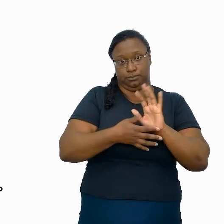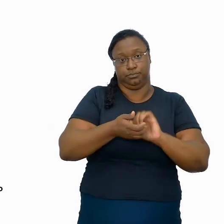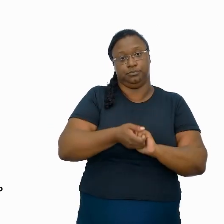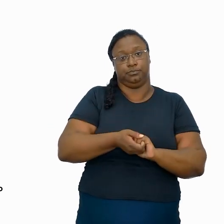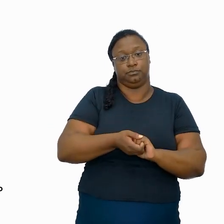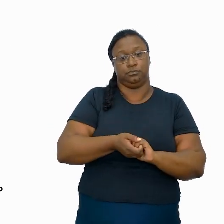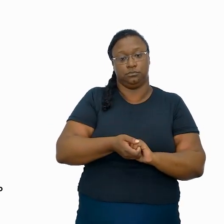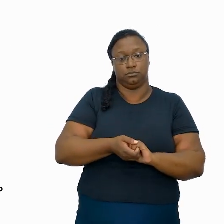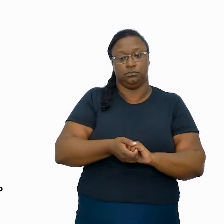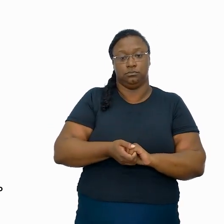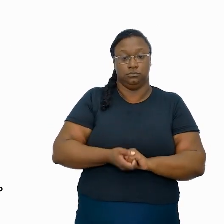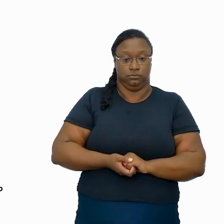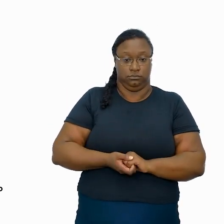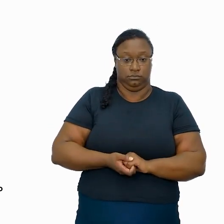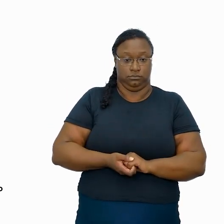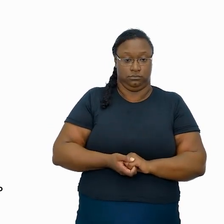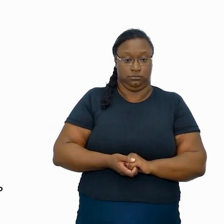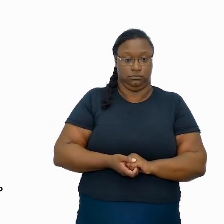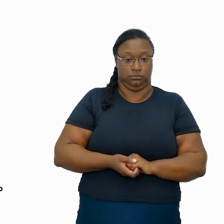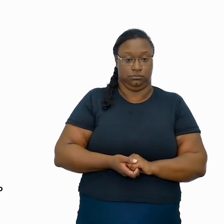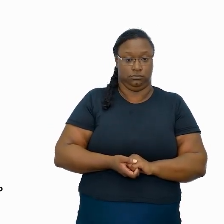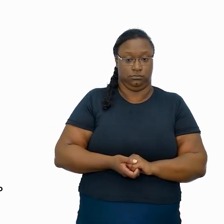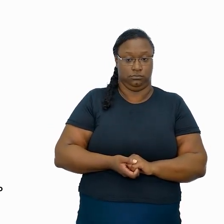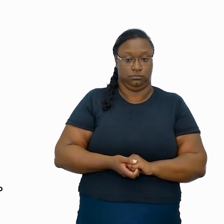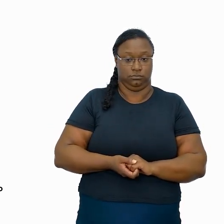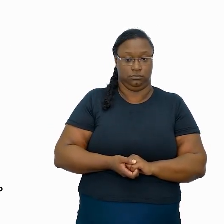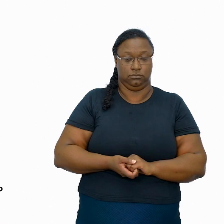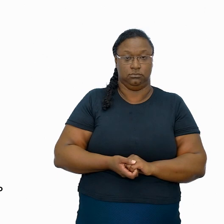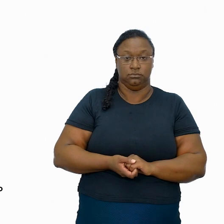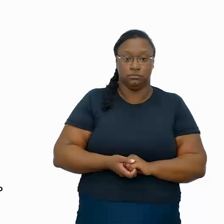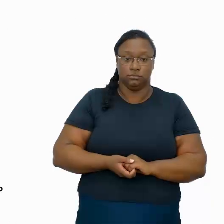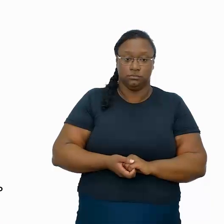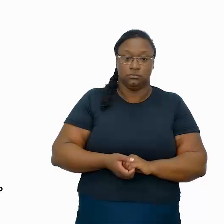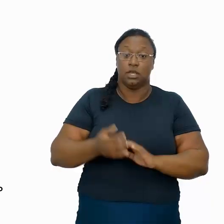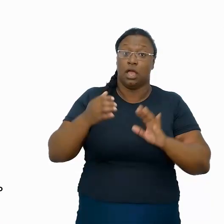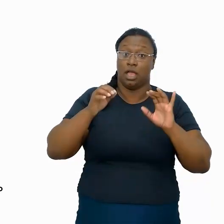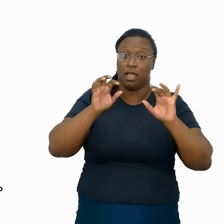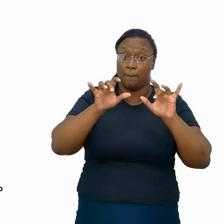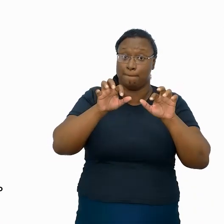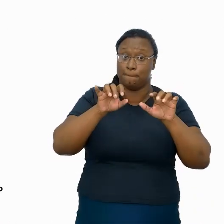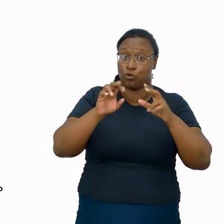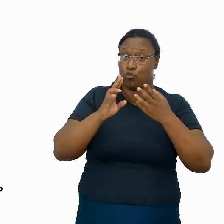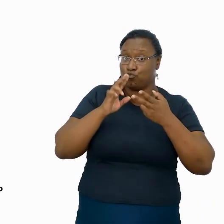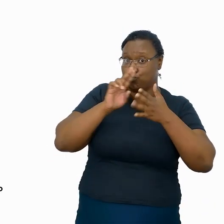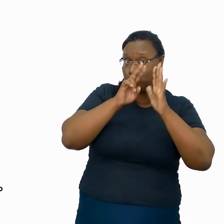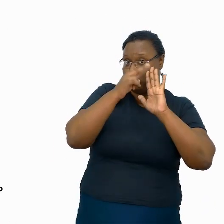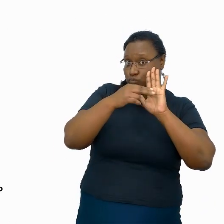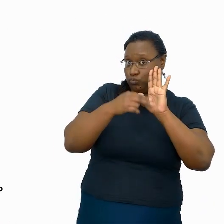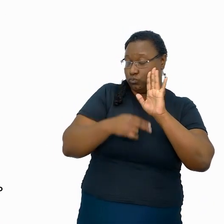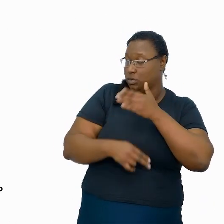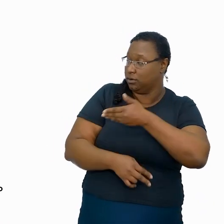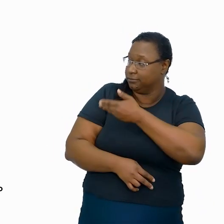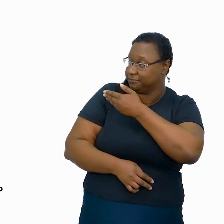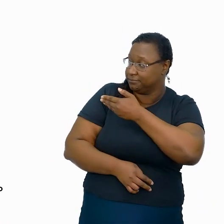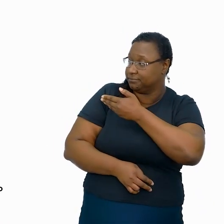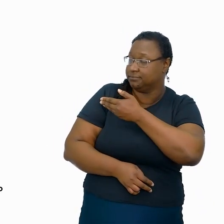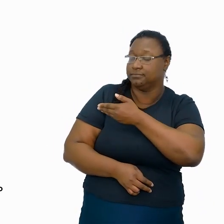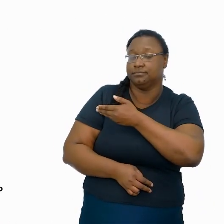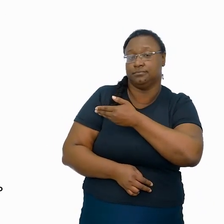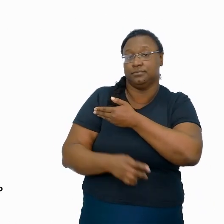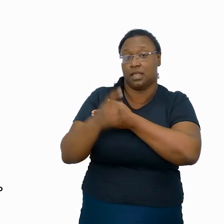né? Essa comunidade de ciências da natureza, a gente utiliza ela, né, para